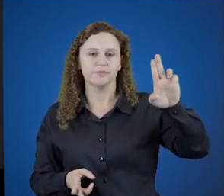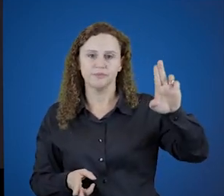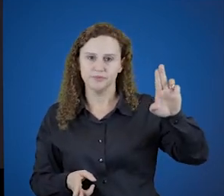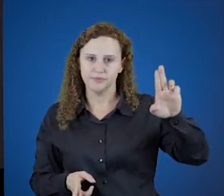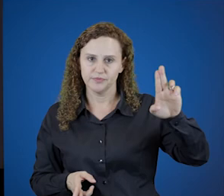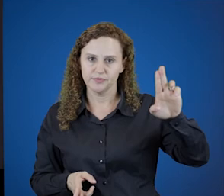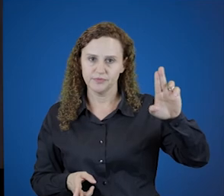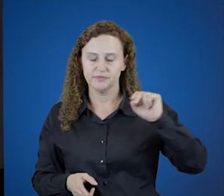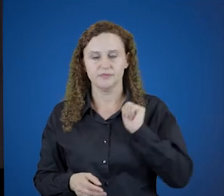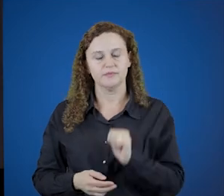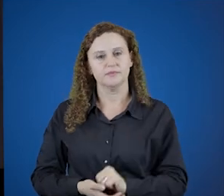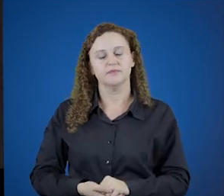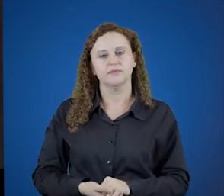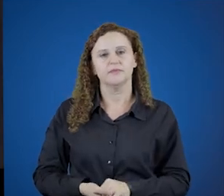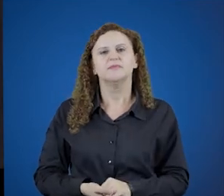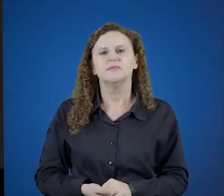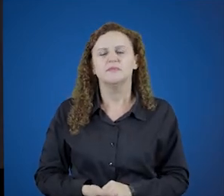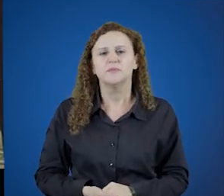11